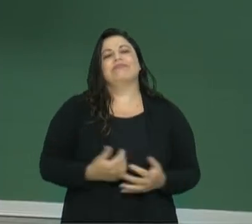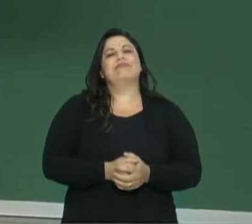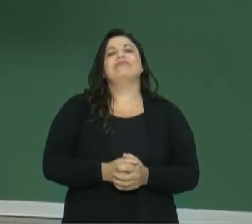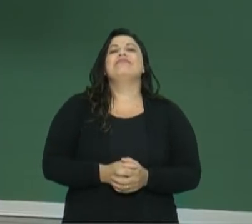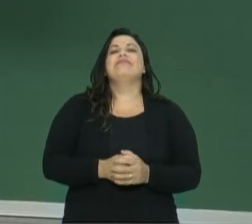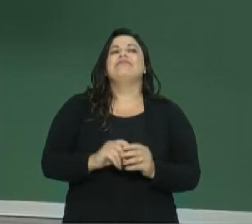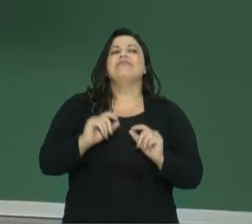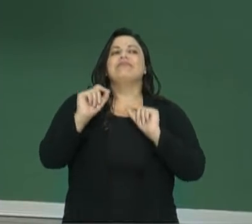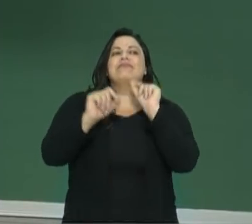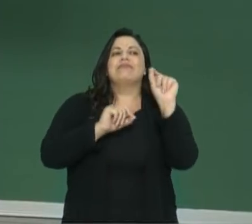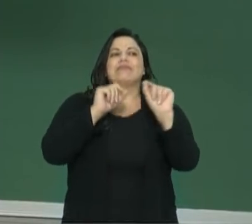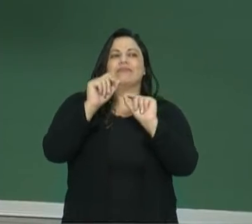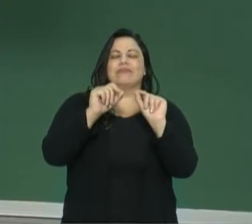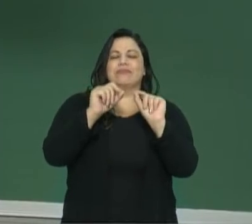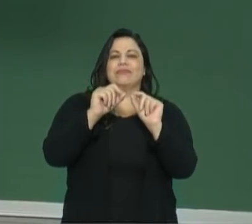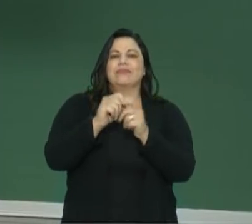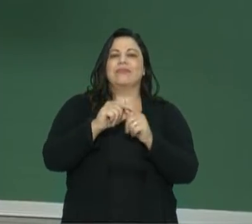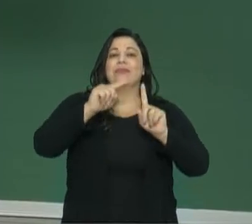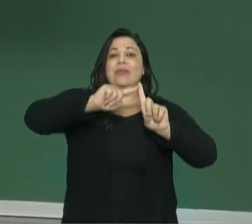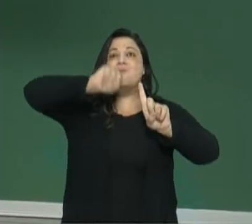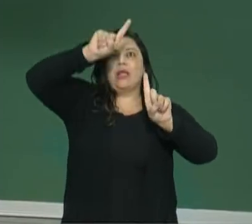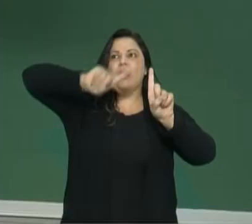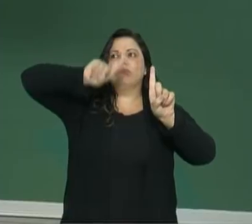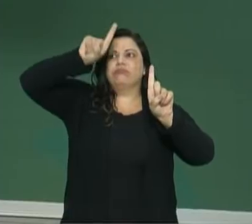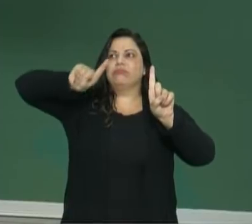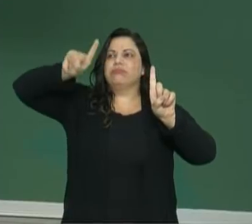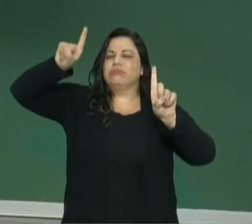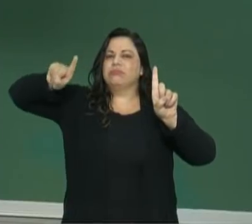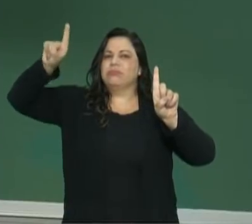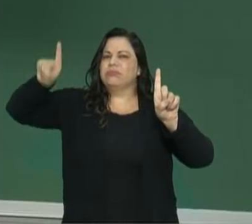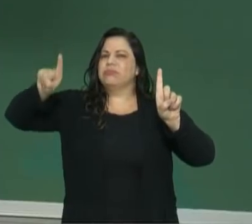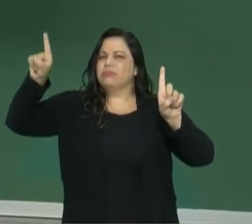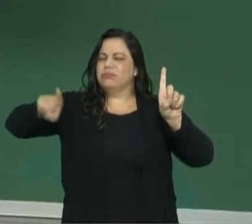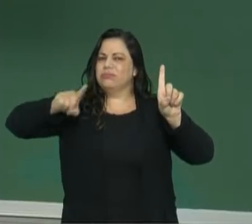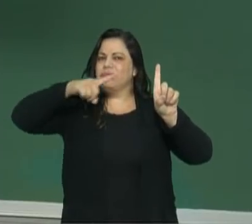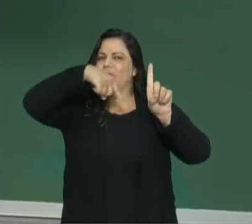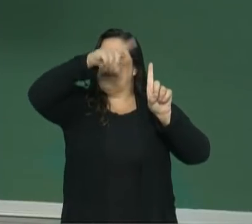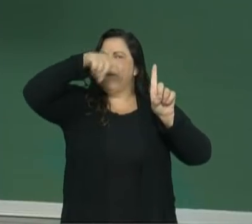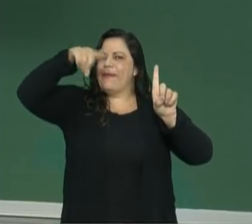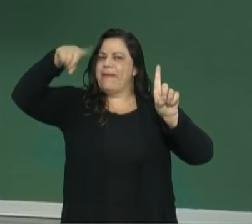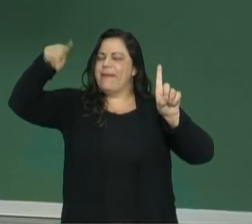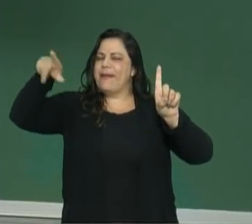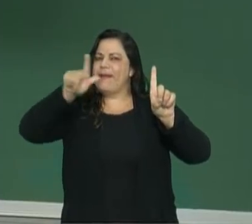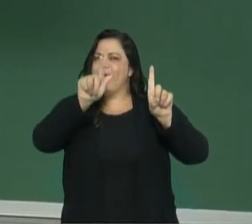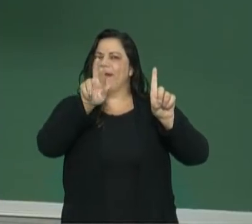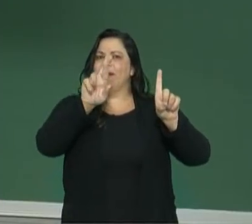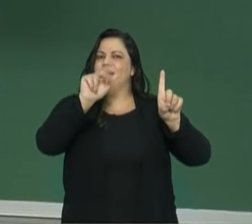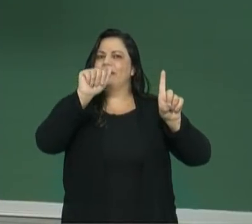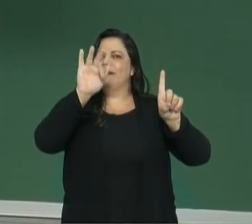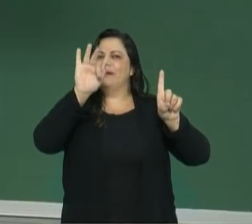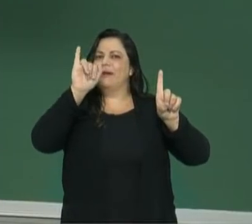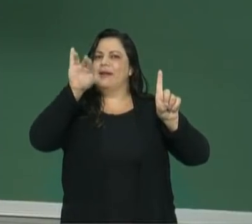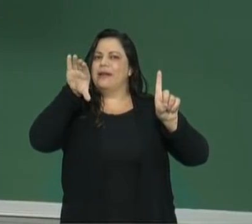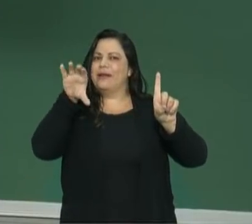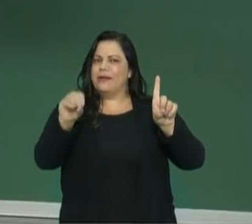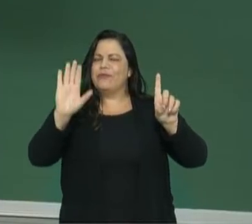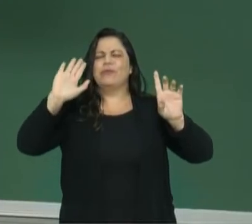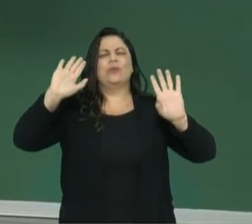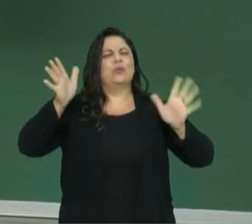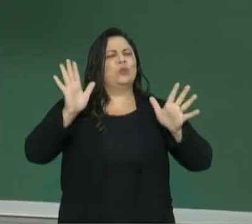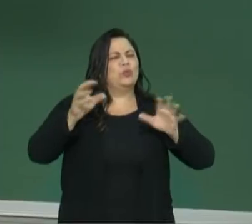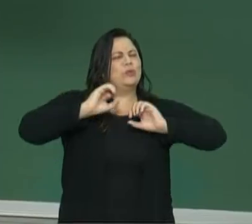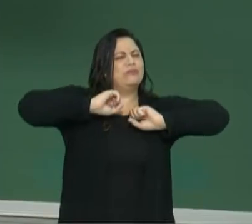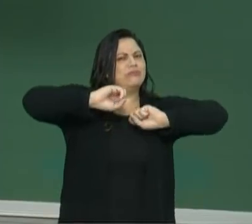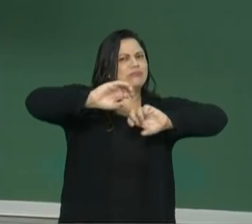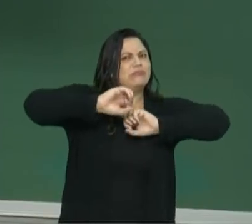propriedades de gráficos. A gente já trabalhou com isso em algumas situações. Lá, lembra do impulso? Né?